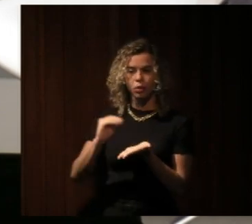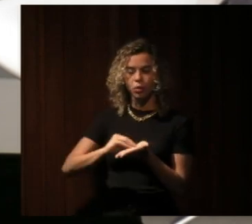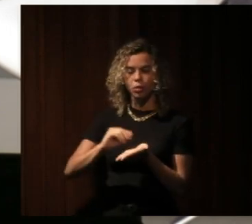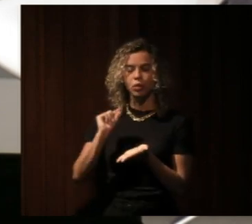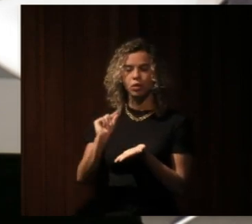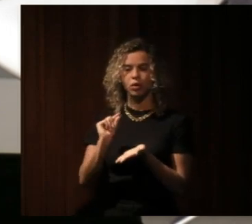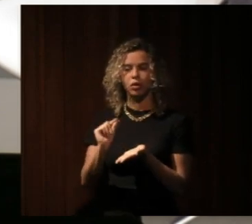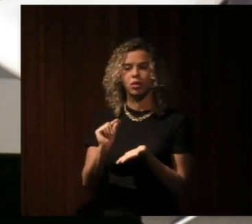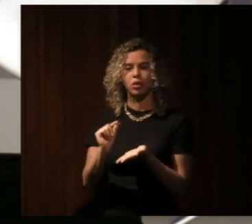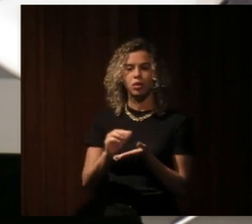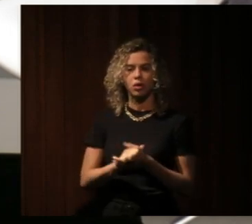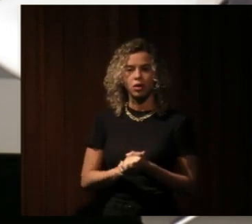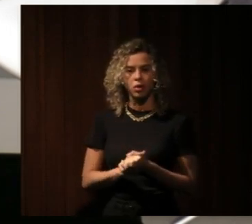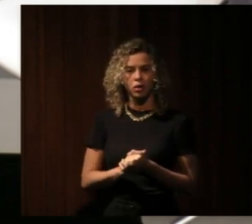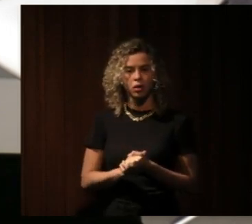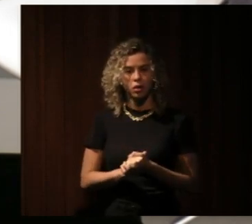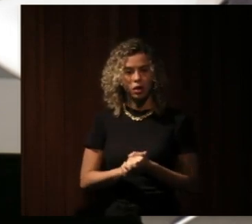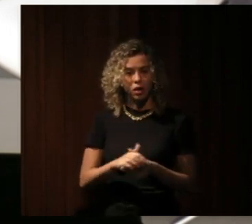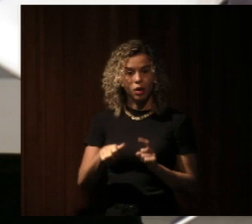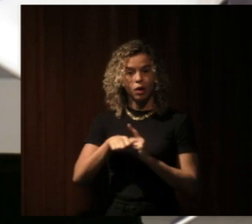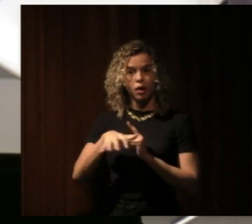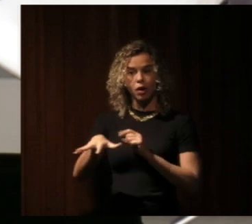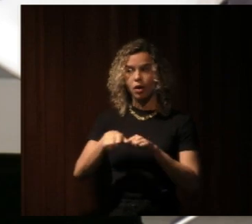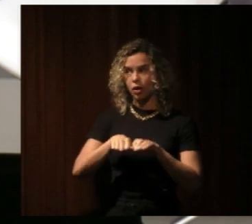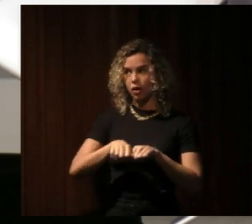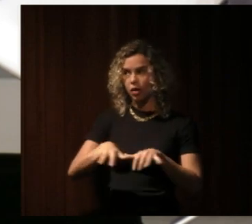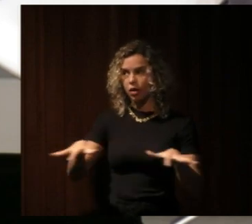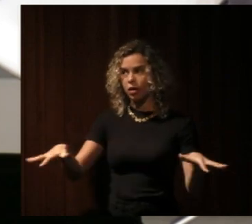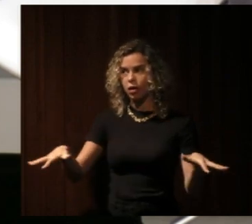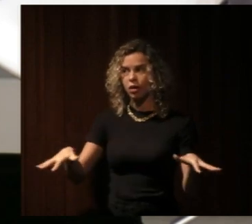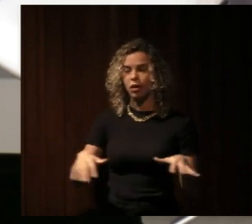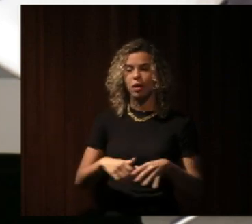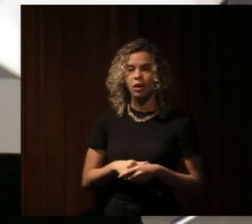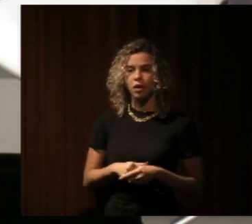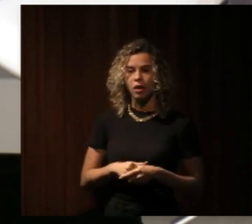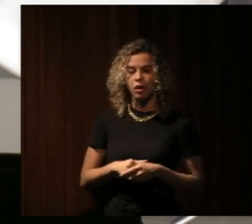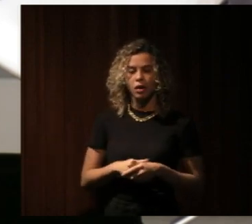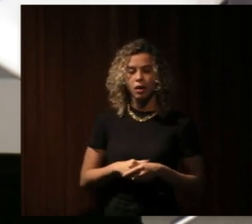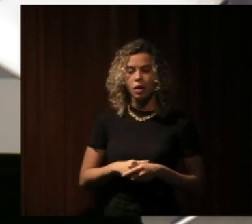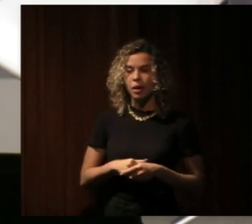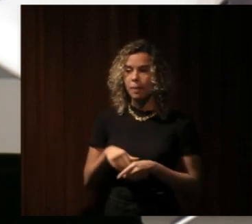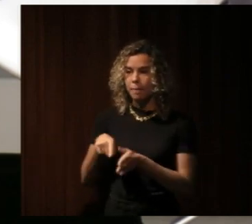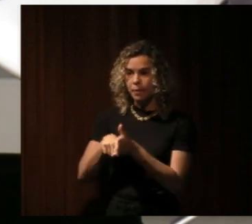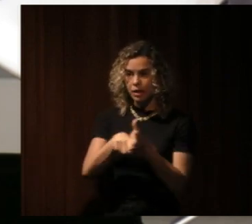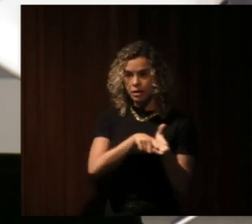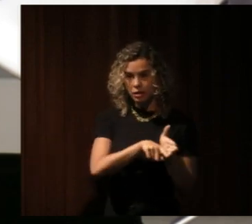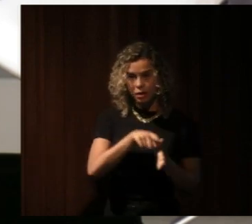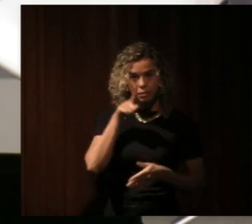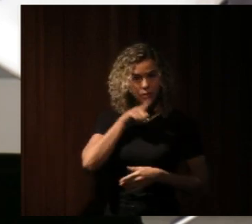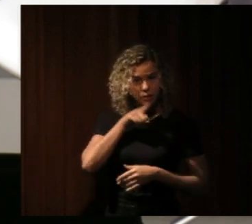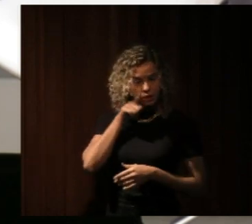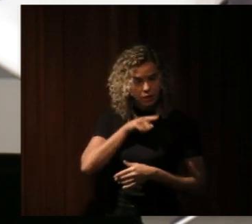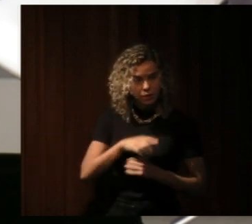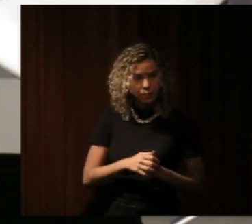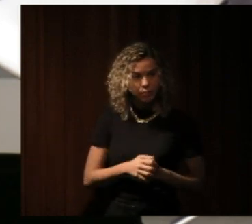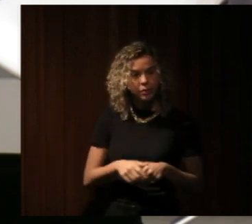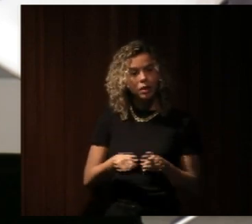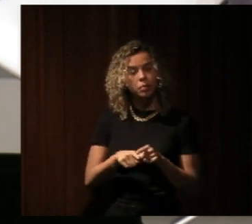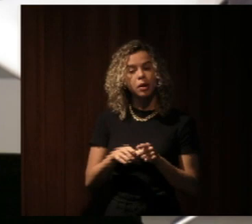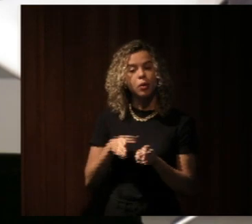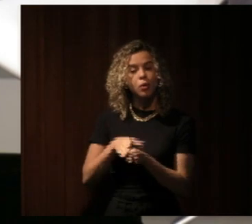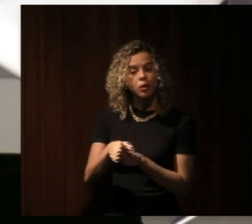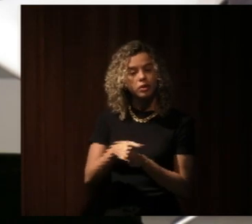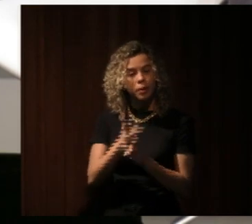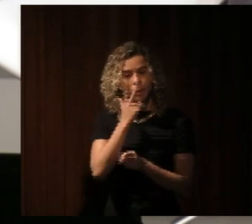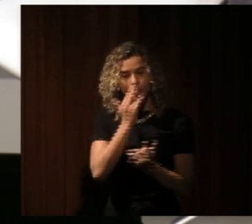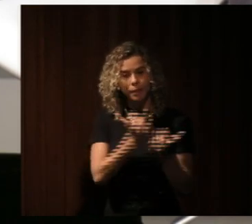ali dos do efeito contágio trazam dados das pesquisas Americanas e trazia uma orientação